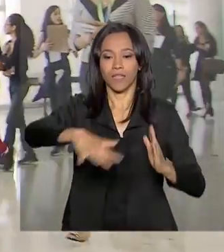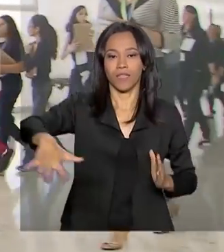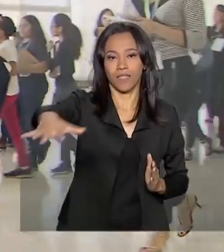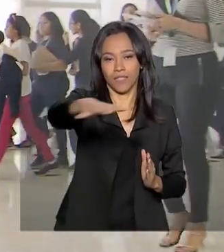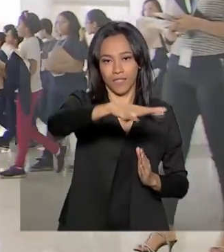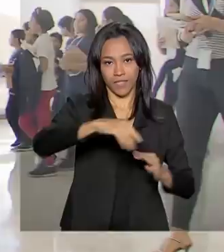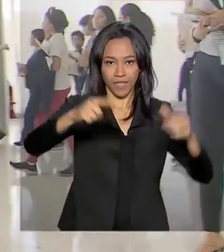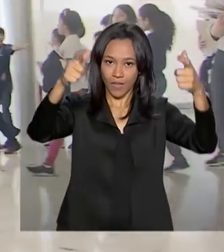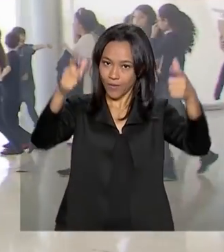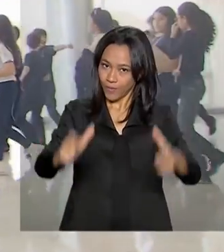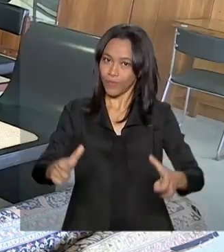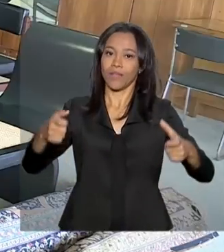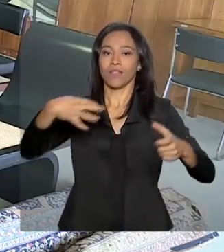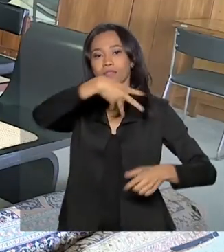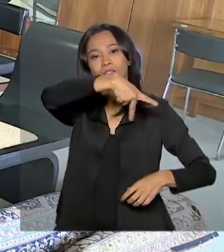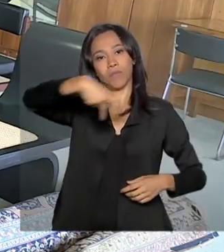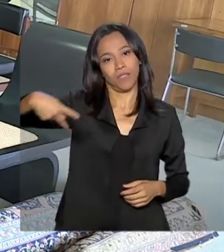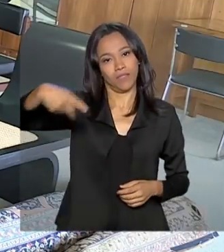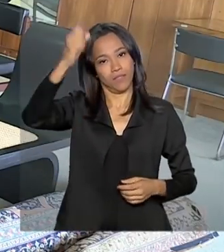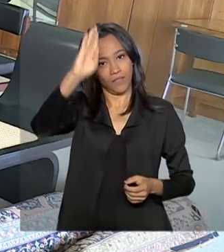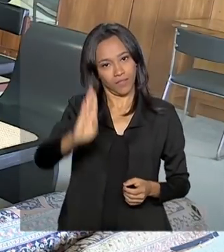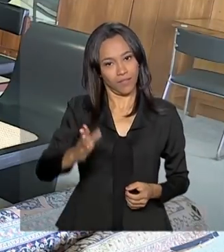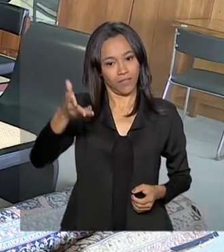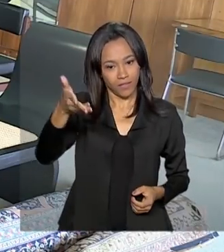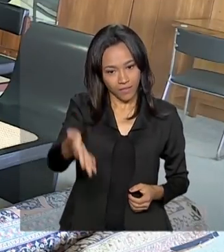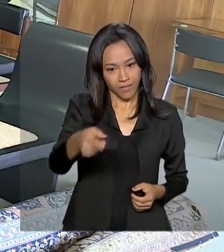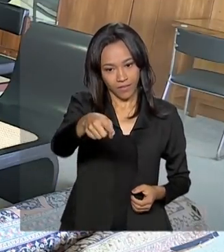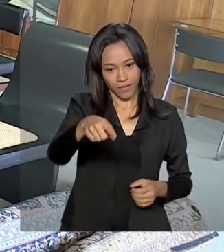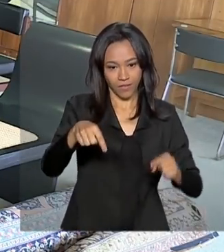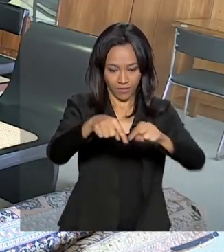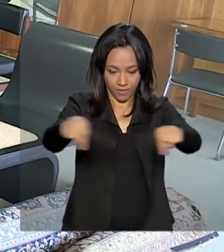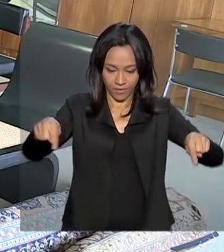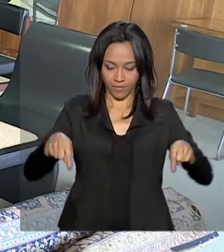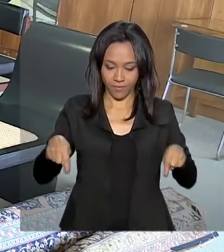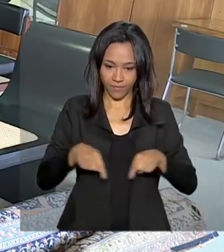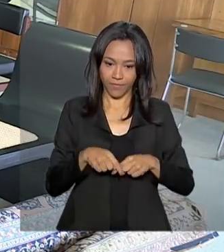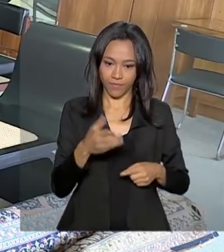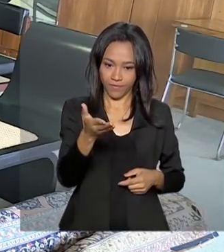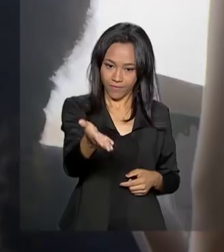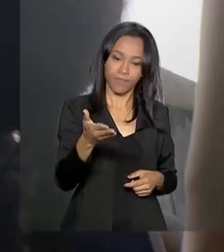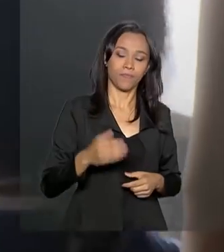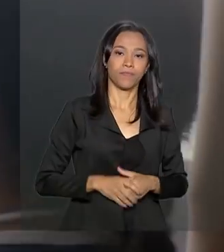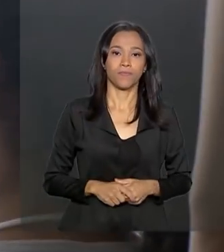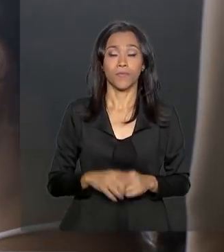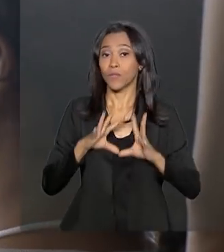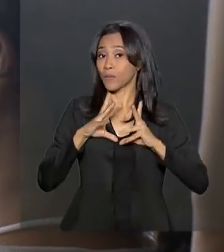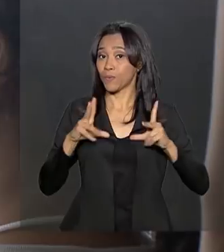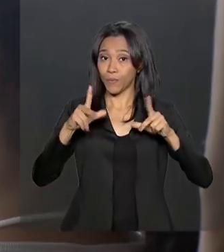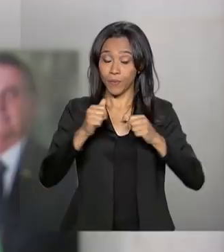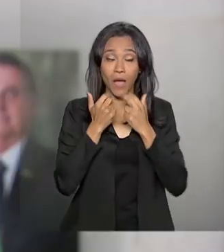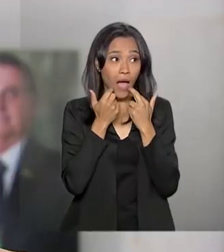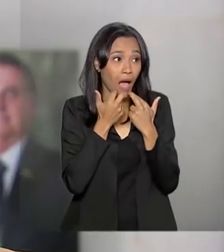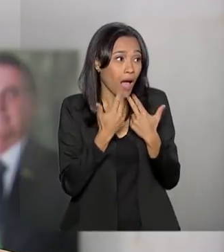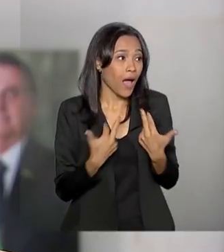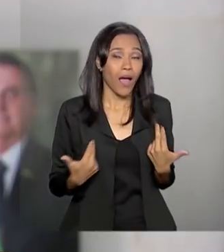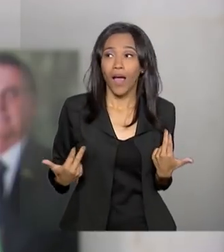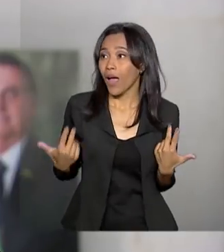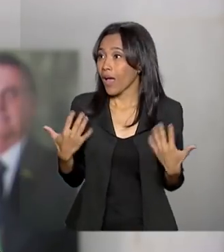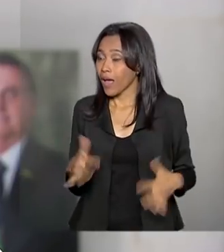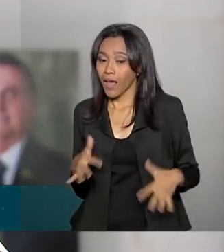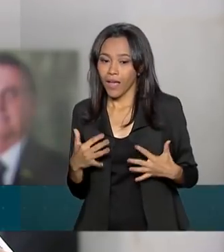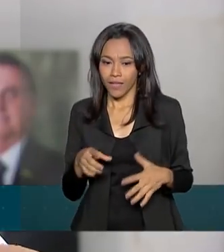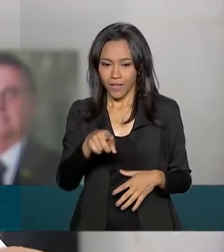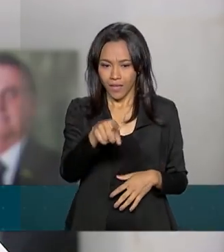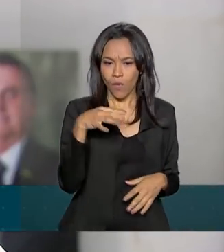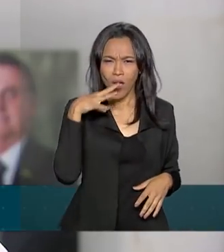sede do Poder Executivo Federal, onde fica o gabinete do presidente do Brasil. Tudo é novidade. Achei que fosse